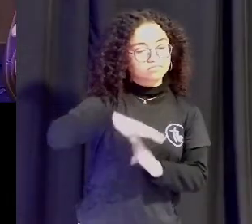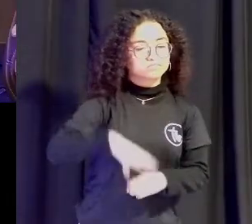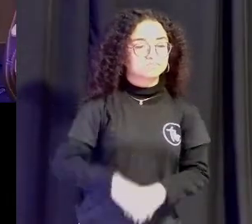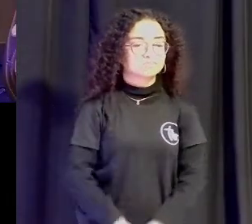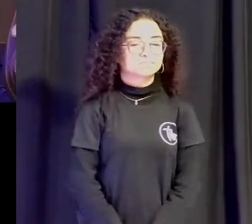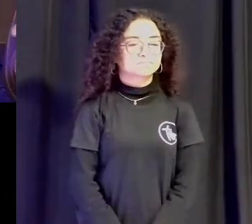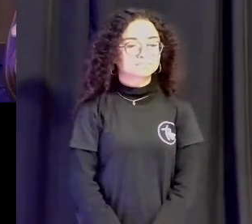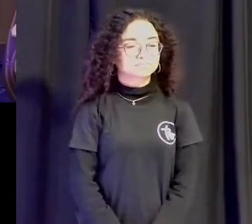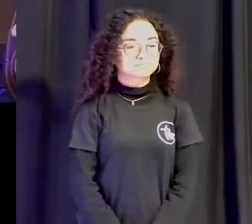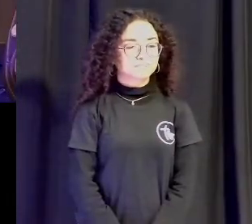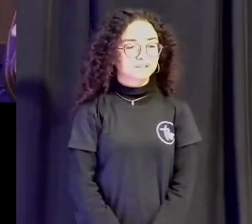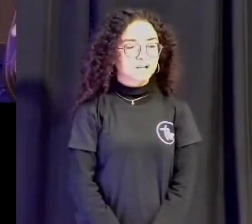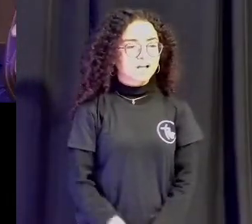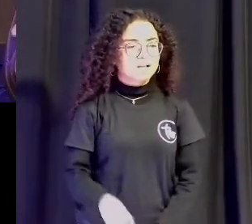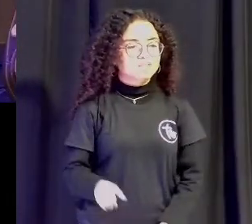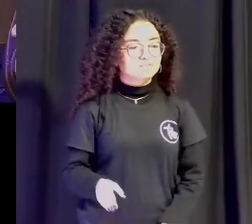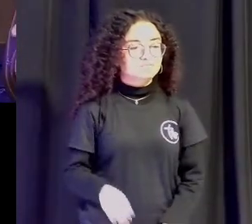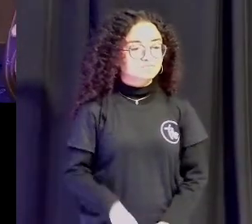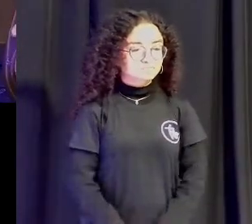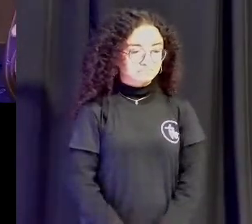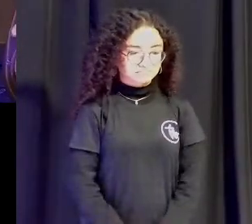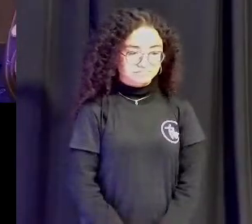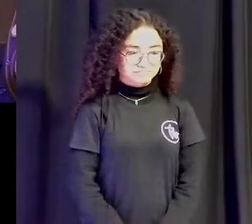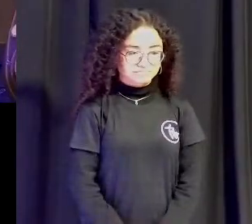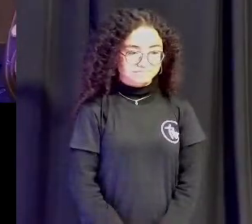Quando era para corrigir,